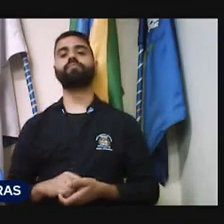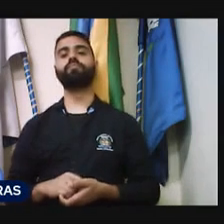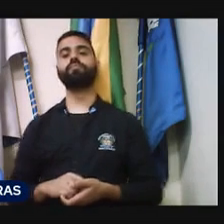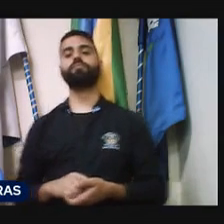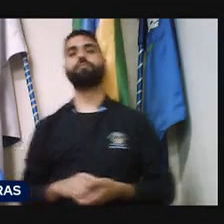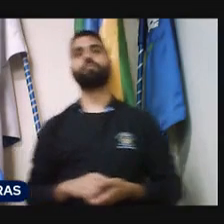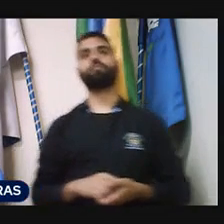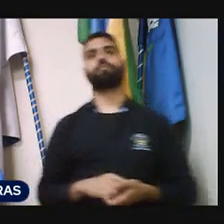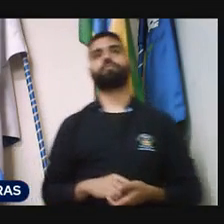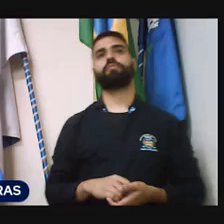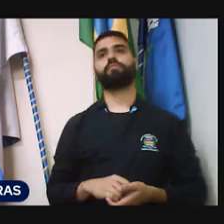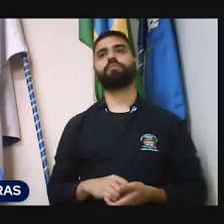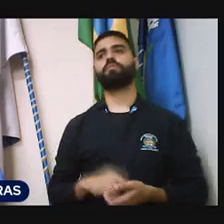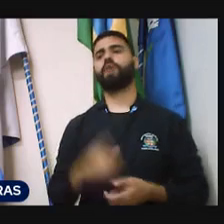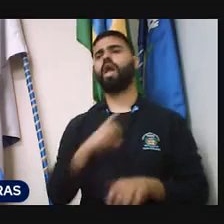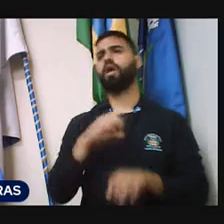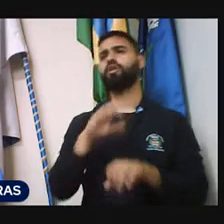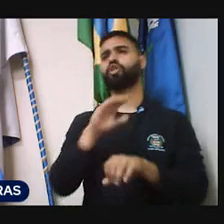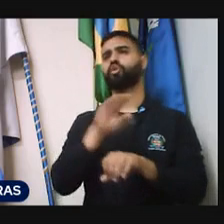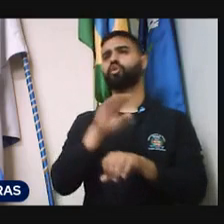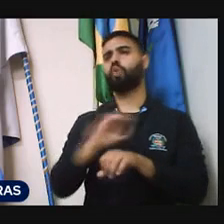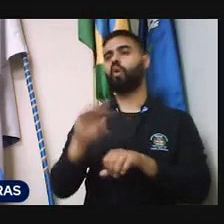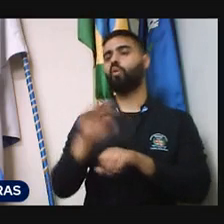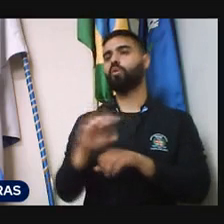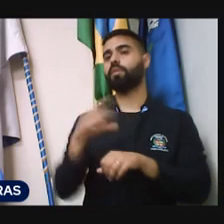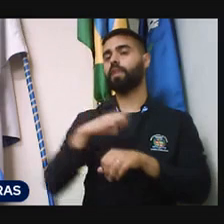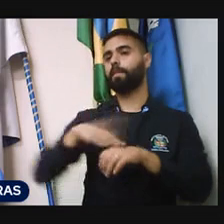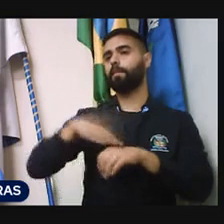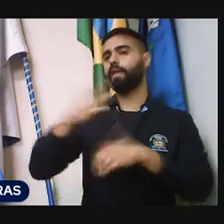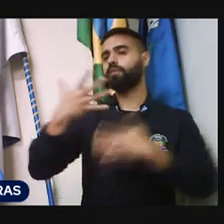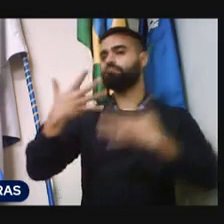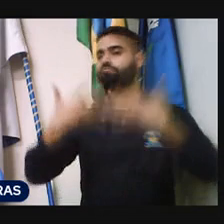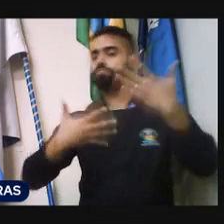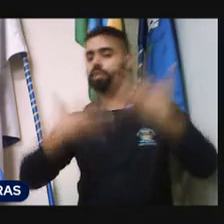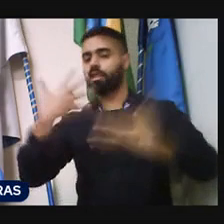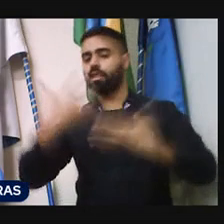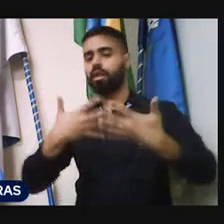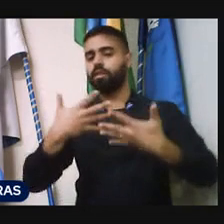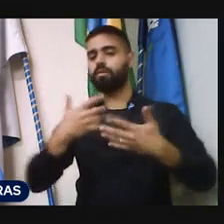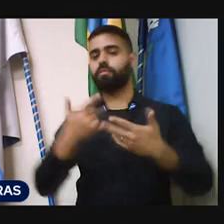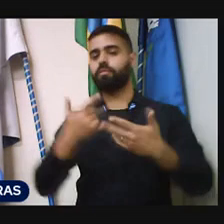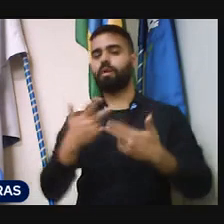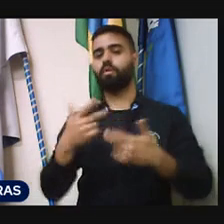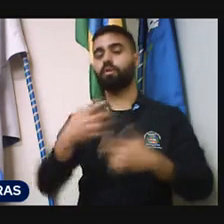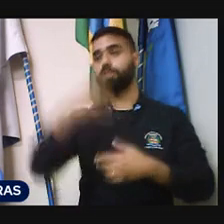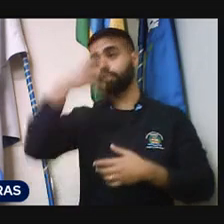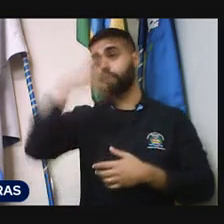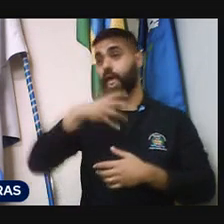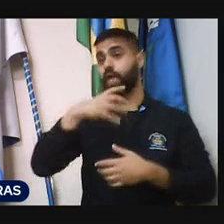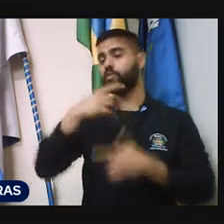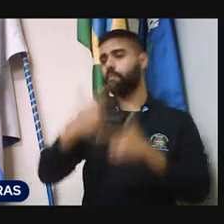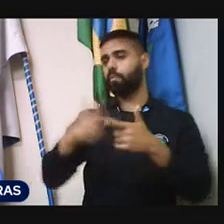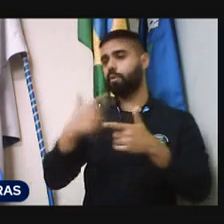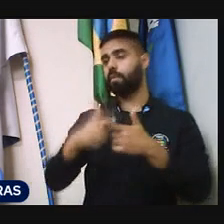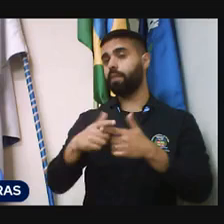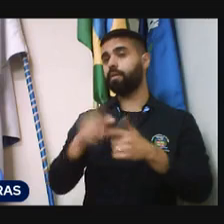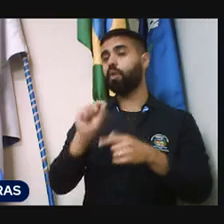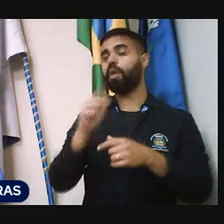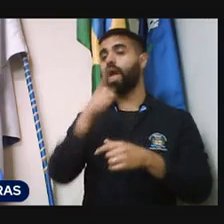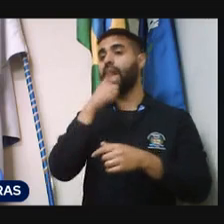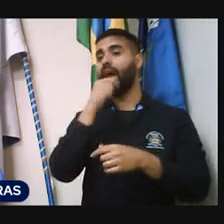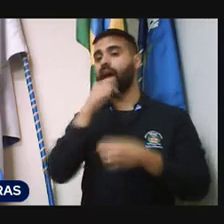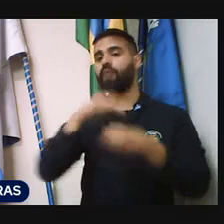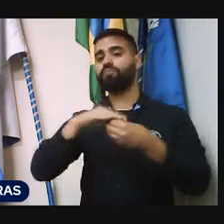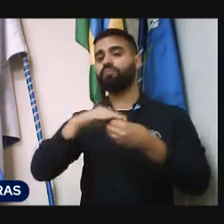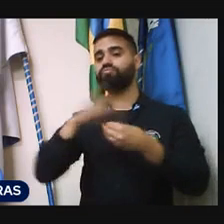para dar mais transparência no programa sério que nós temos que é a água